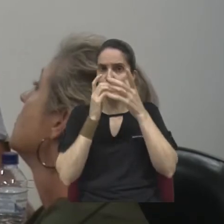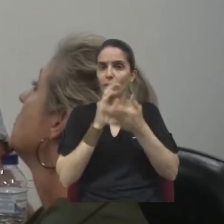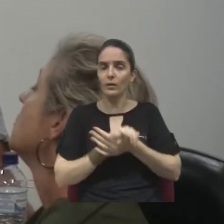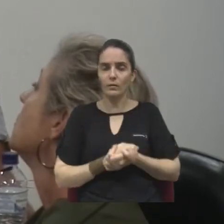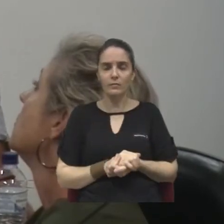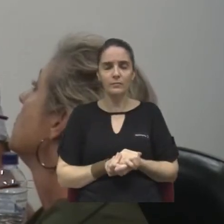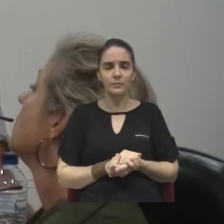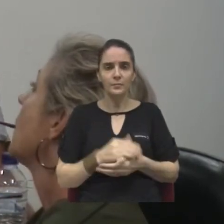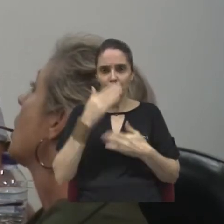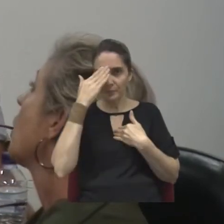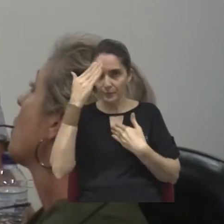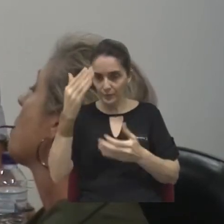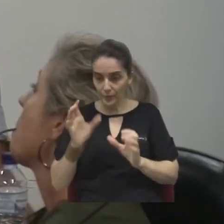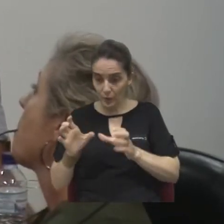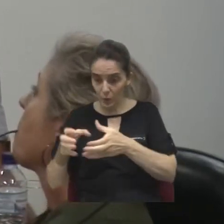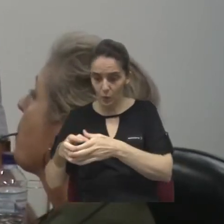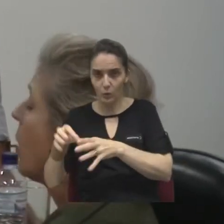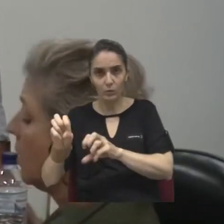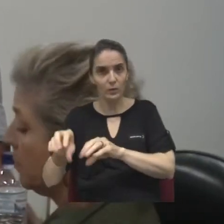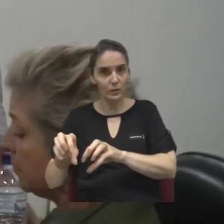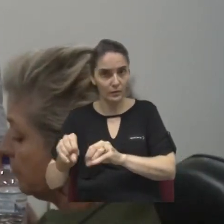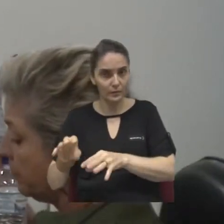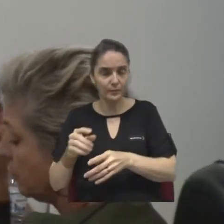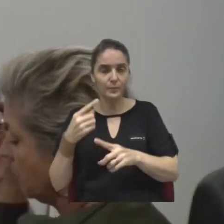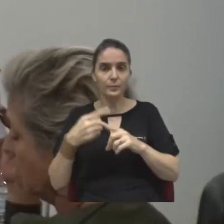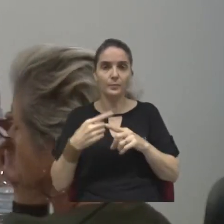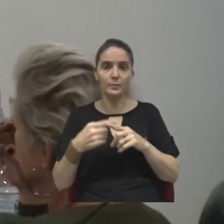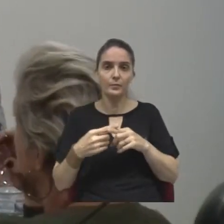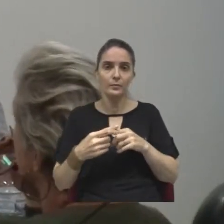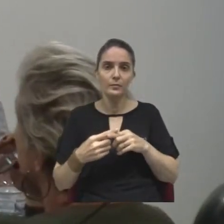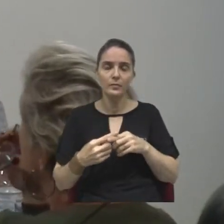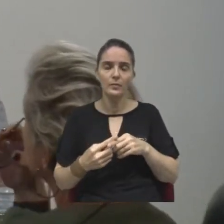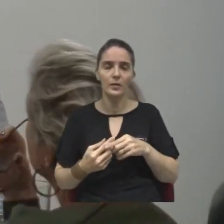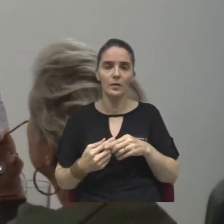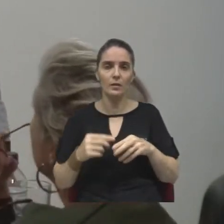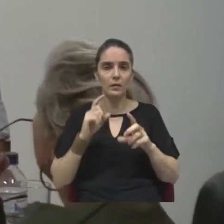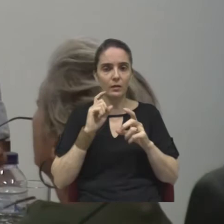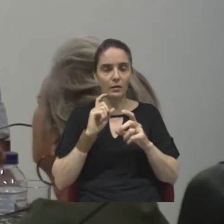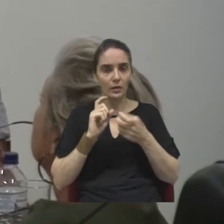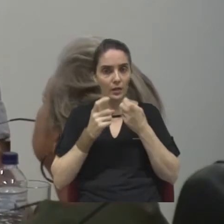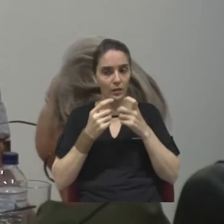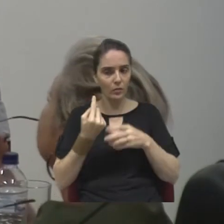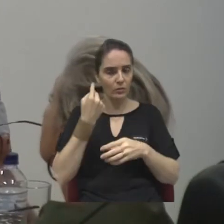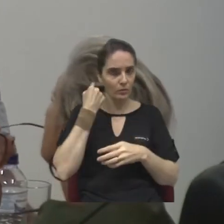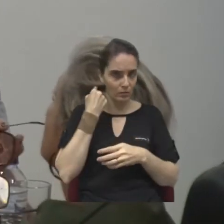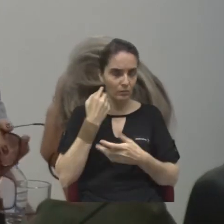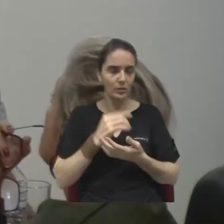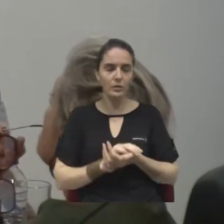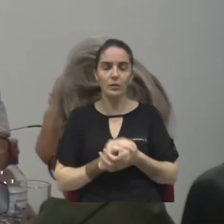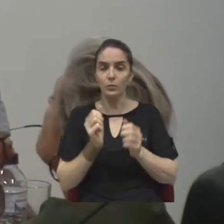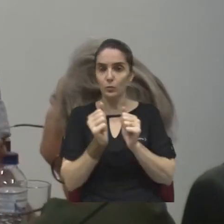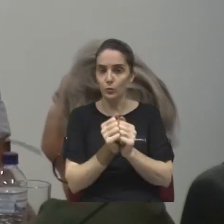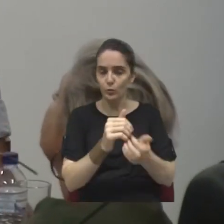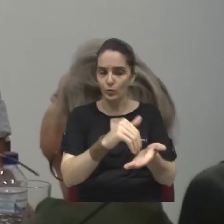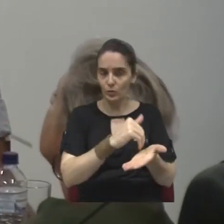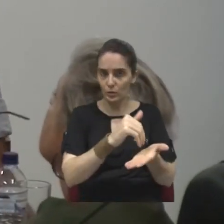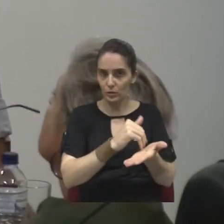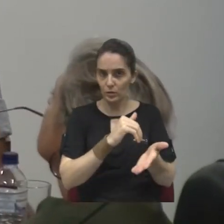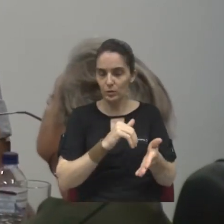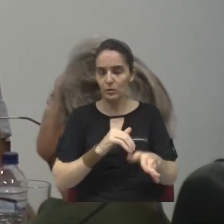Educação, que na última reunião nós estivemos aí com o secretário e nós podemos abordar esse tema